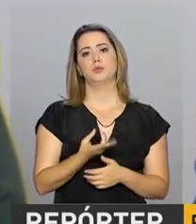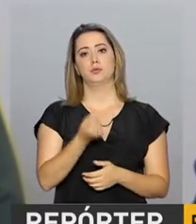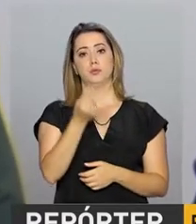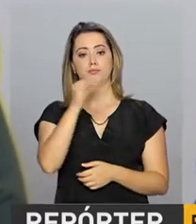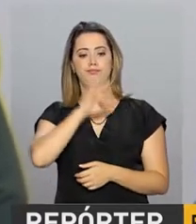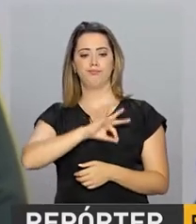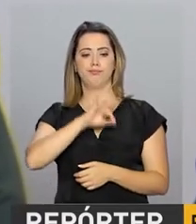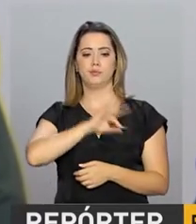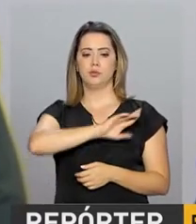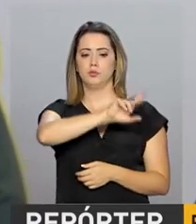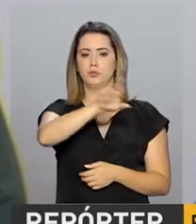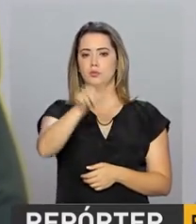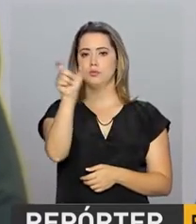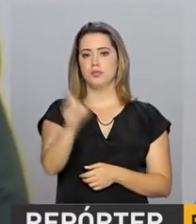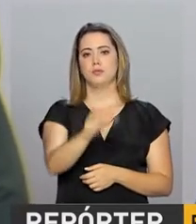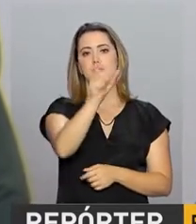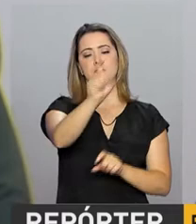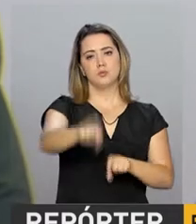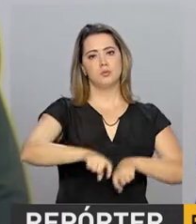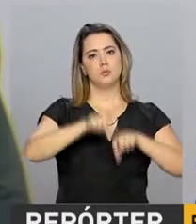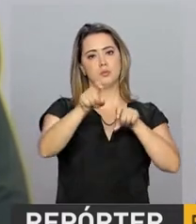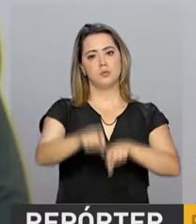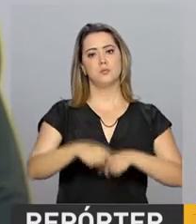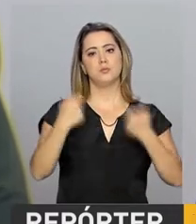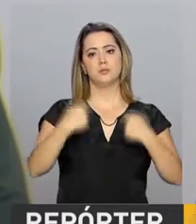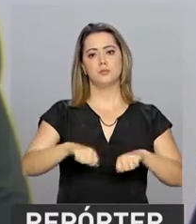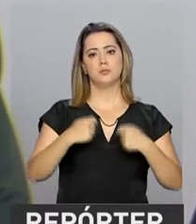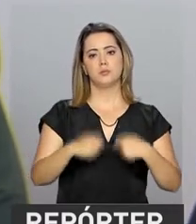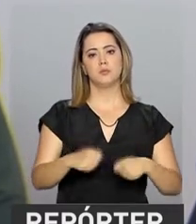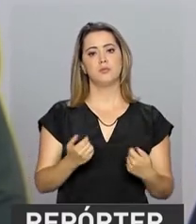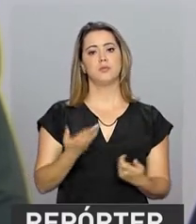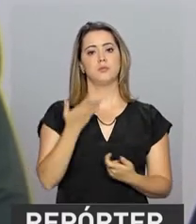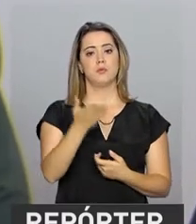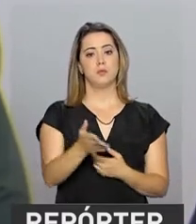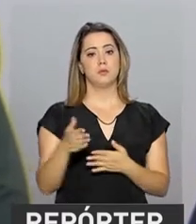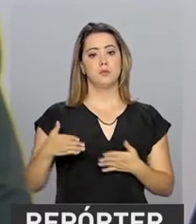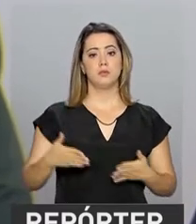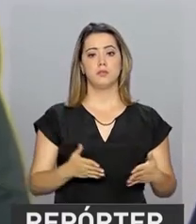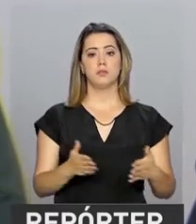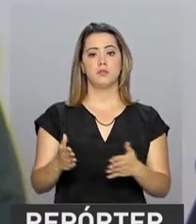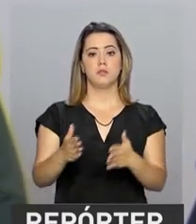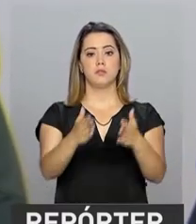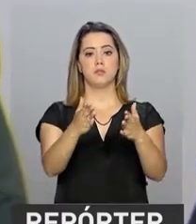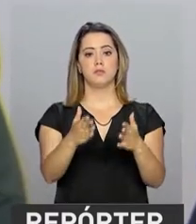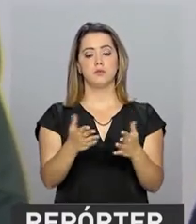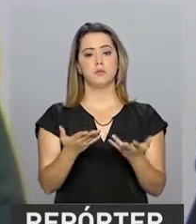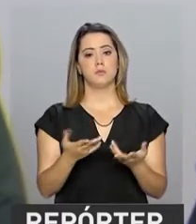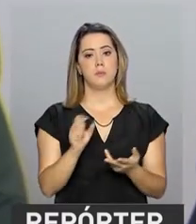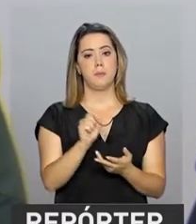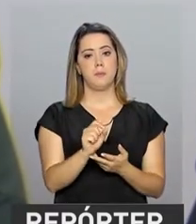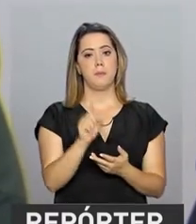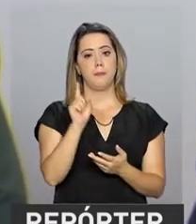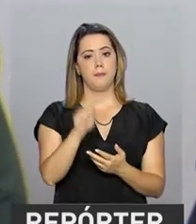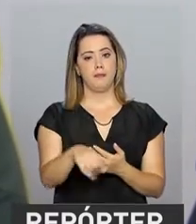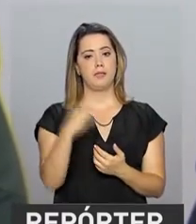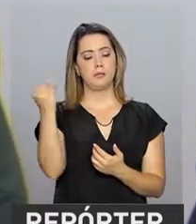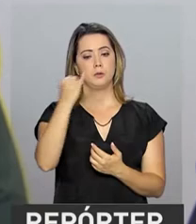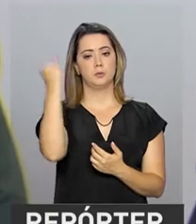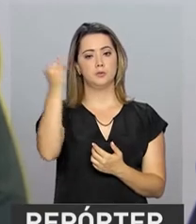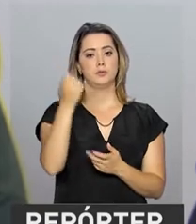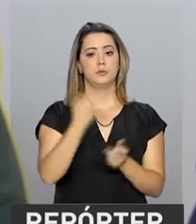milhares e milhares de produtores rurais de mato grosso depende dessa dessa rodovia que liga a hidrovia é uma coisa muito importante